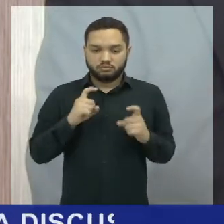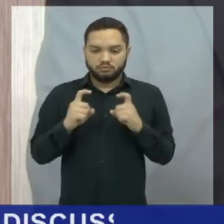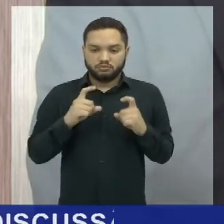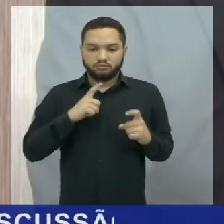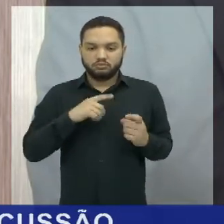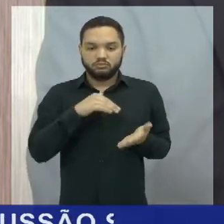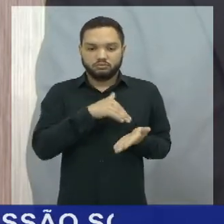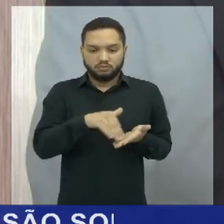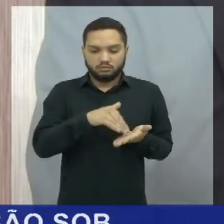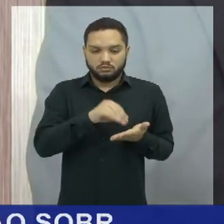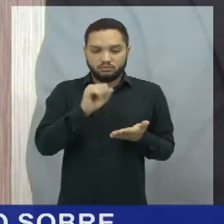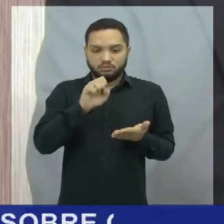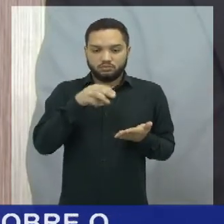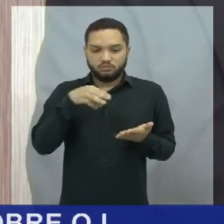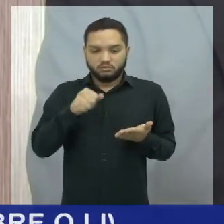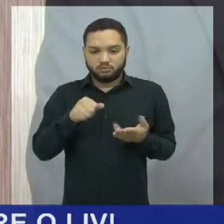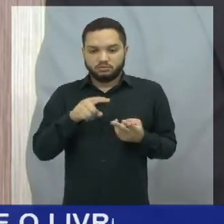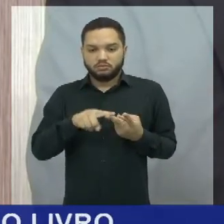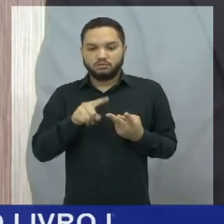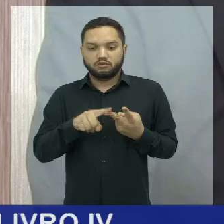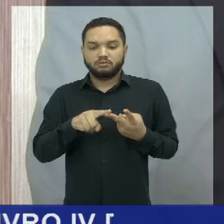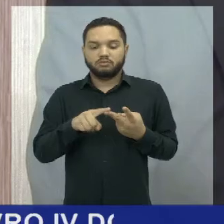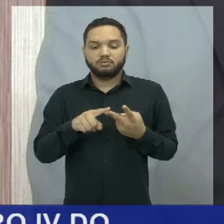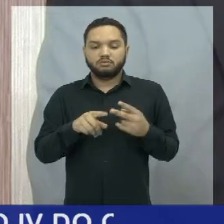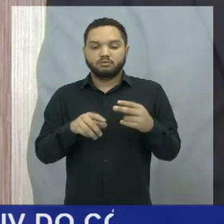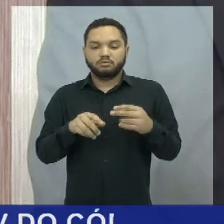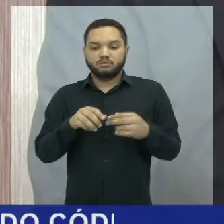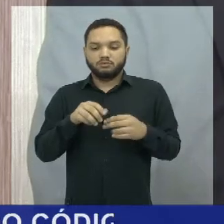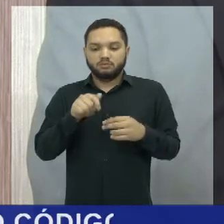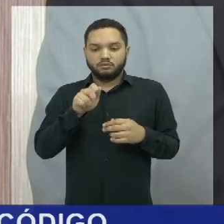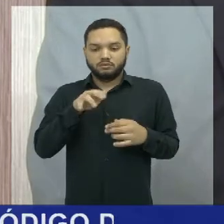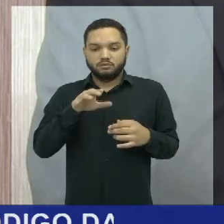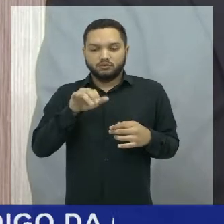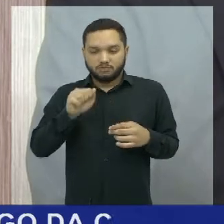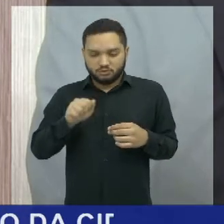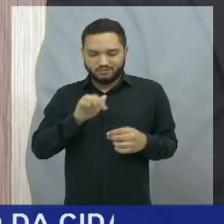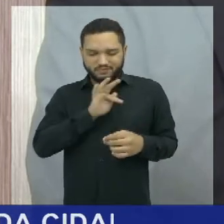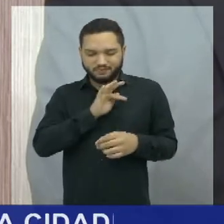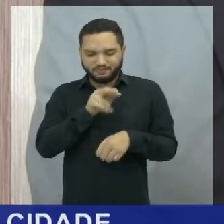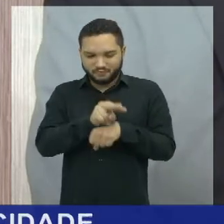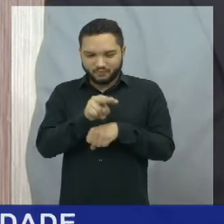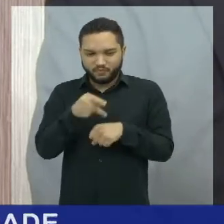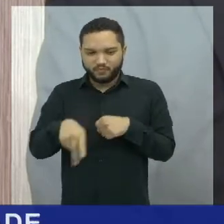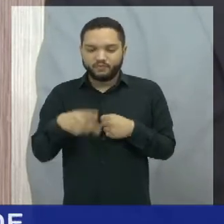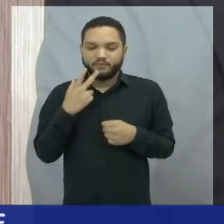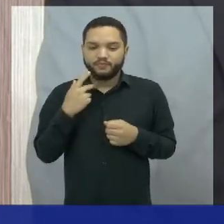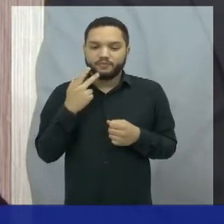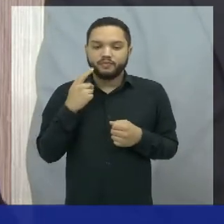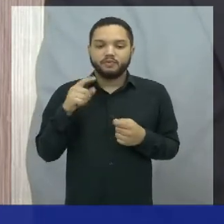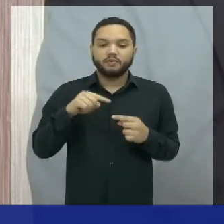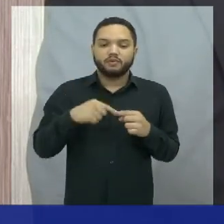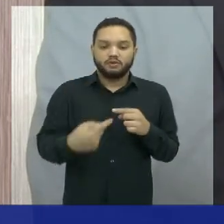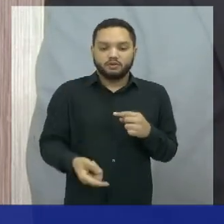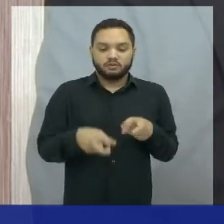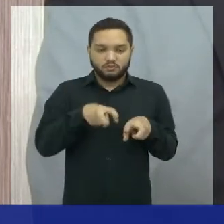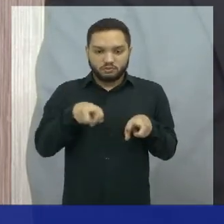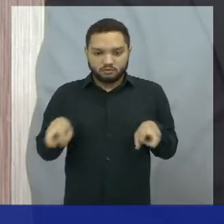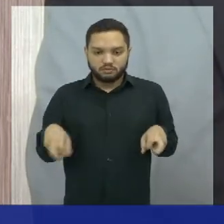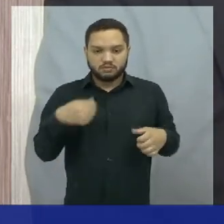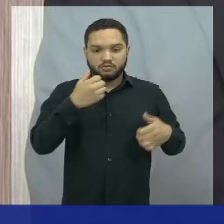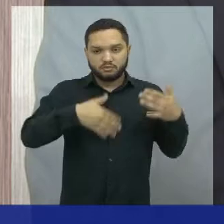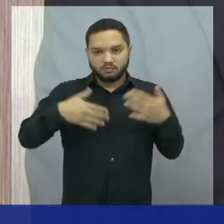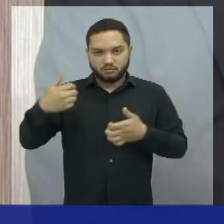presente a SEUMA e a Agência de Fiscalização de Fortaleza. Logo após, passaremos a palavra para os demais membros da mesa que